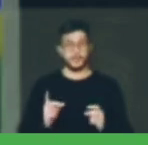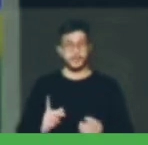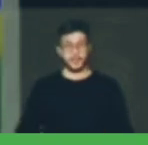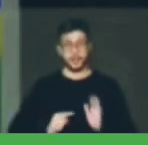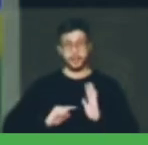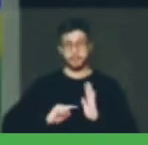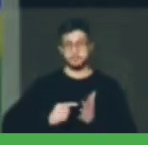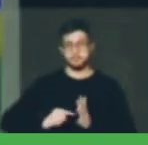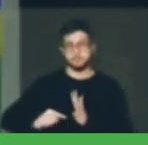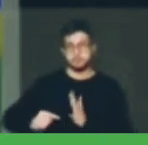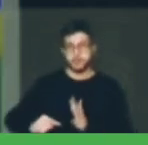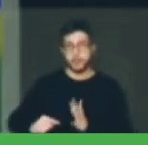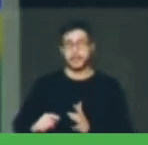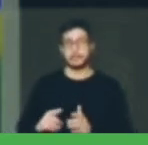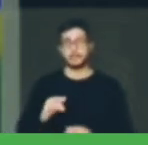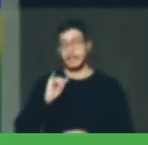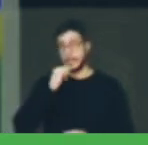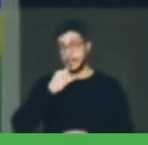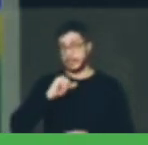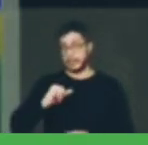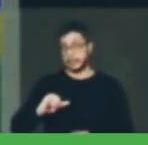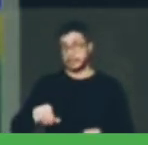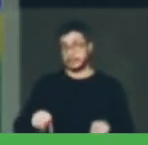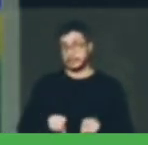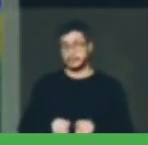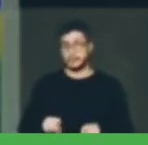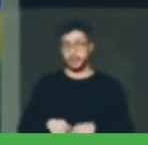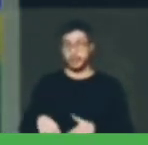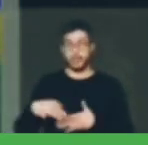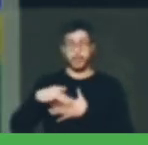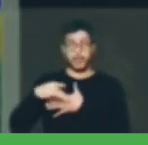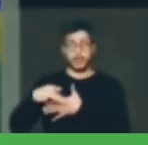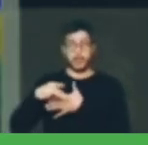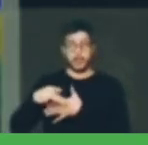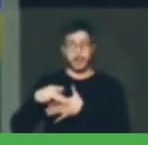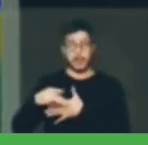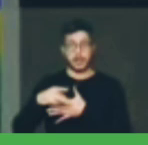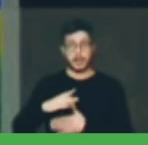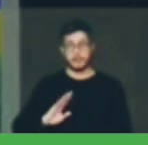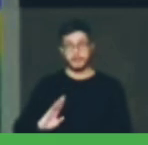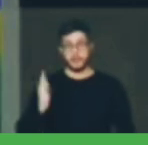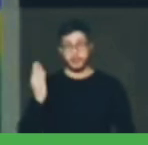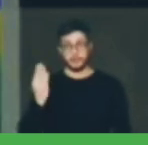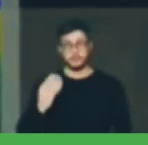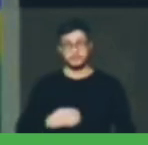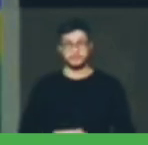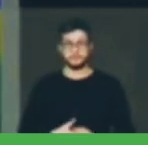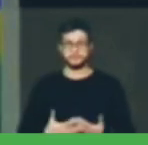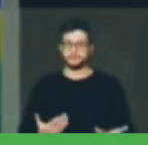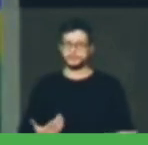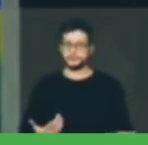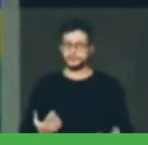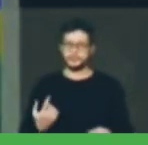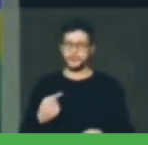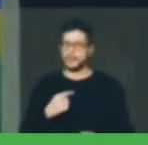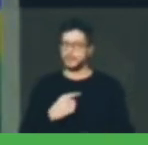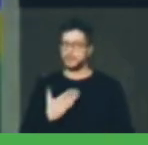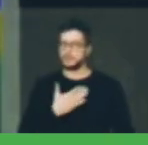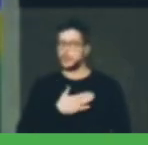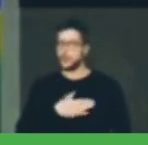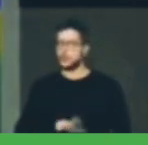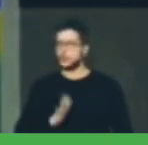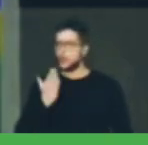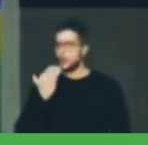elétrica, carne sintética. Aliás, por que que eles não comem carne sintética? Por que que